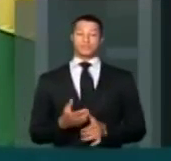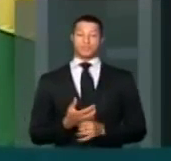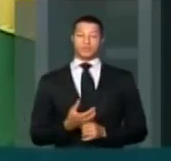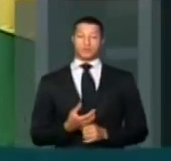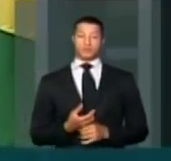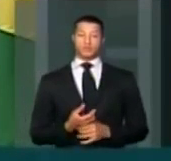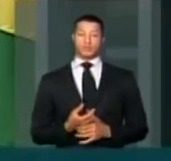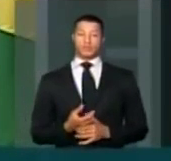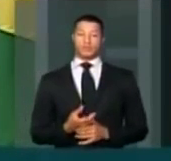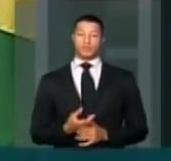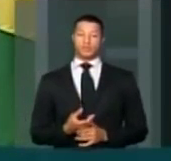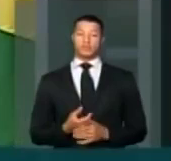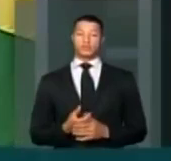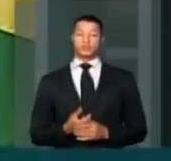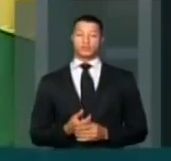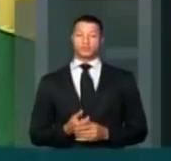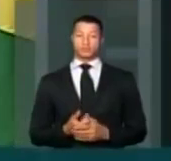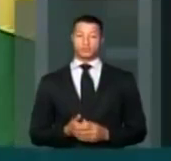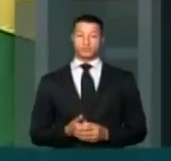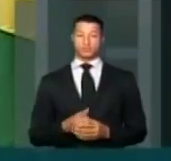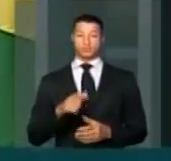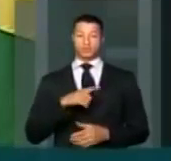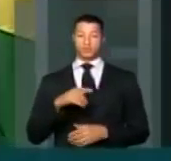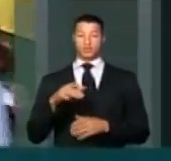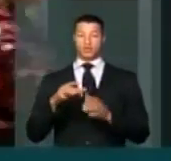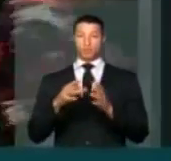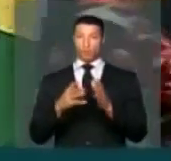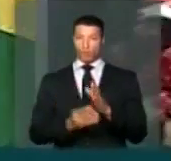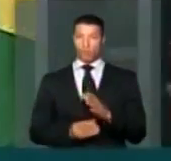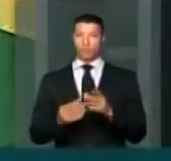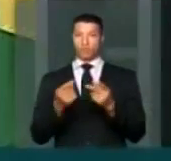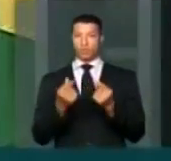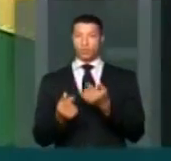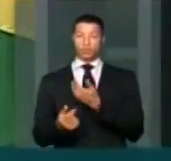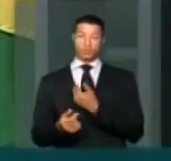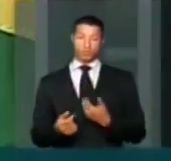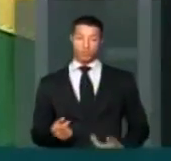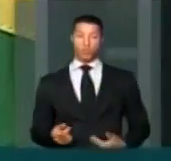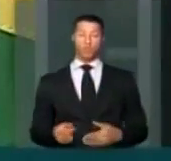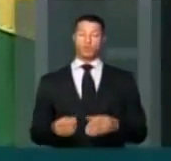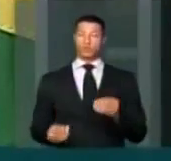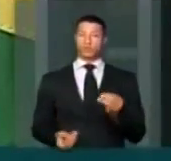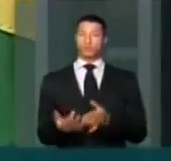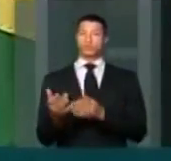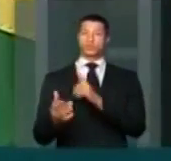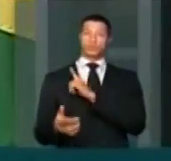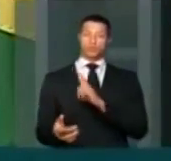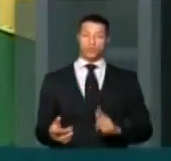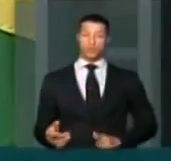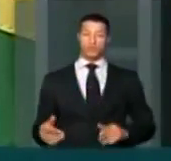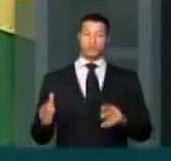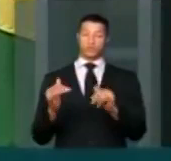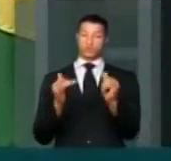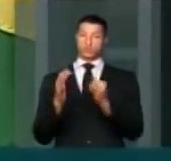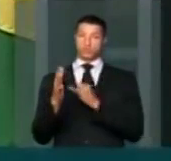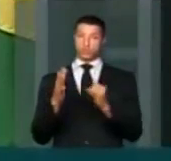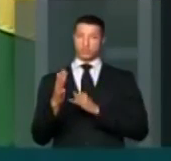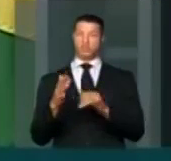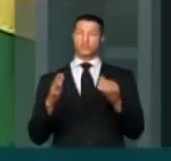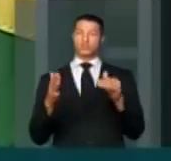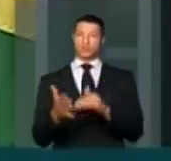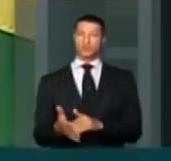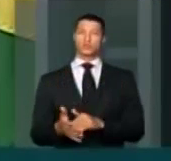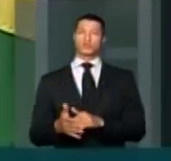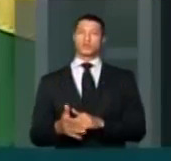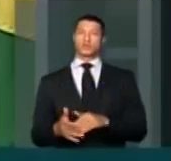corrupção endêmica e insidiosa, que suga os cofres públicos, contamina governos, instituições e, em última e trágica